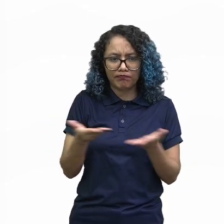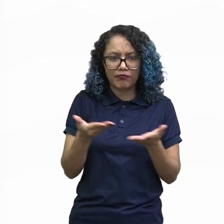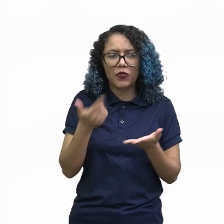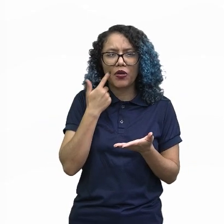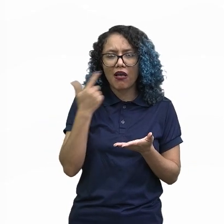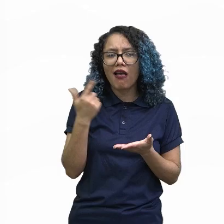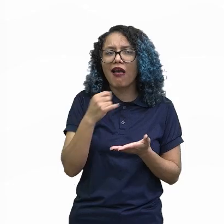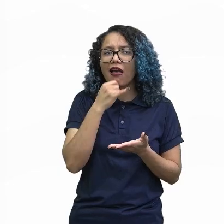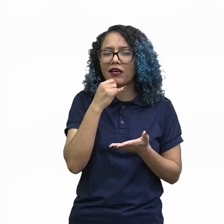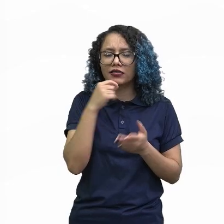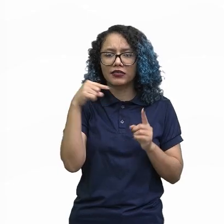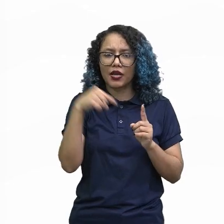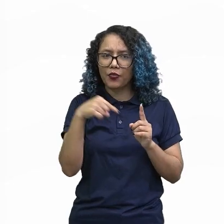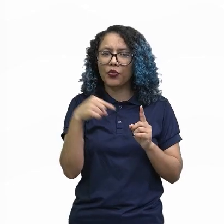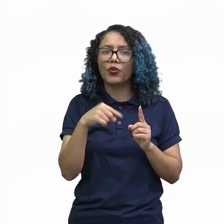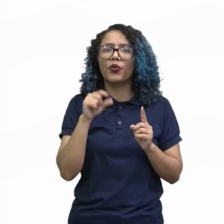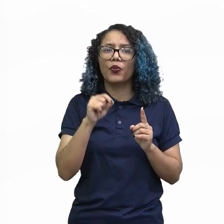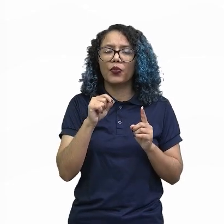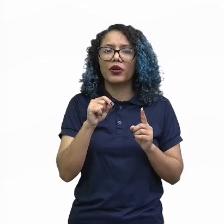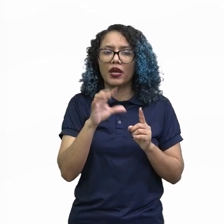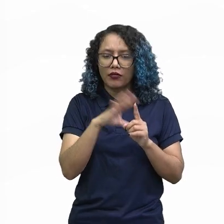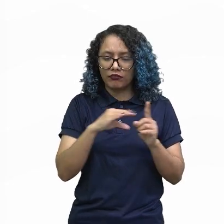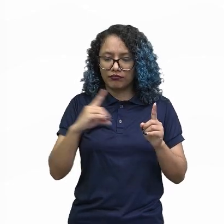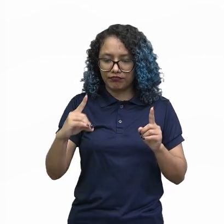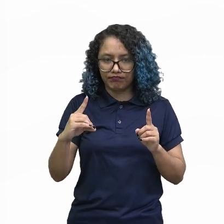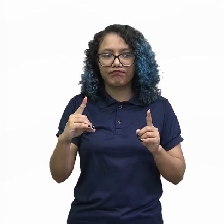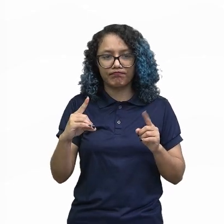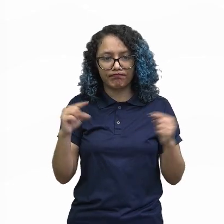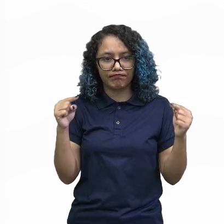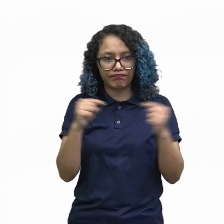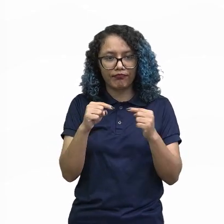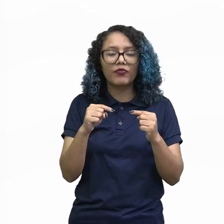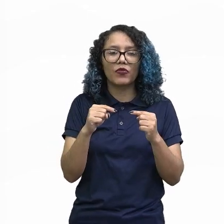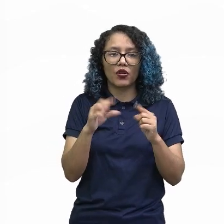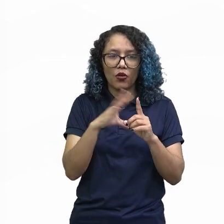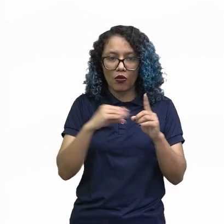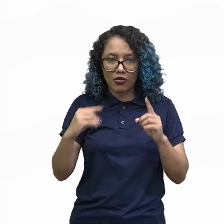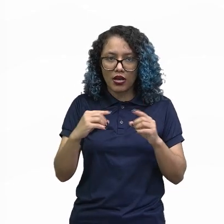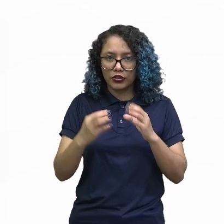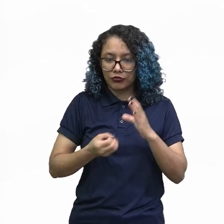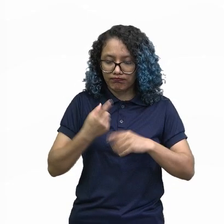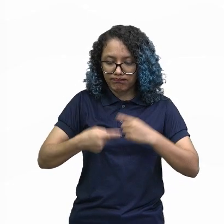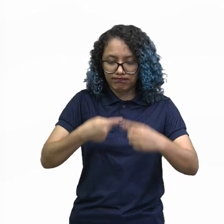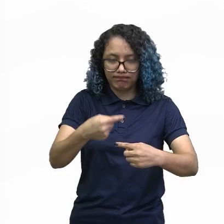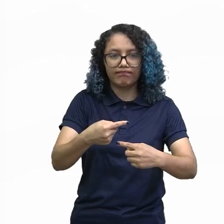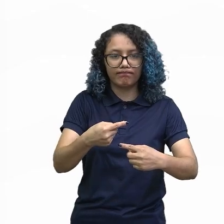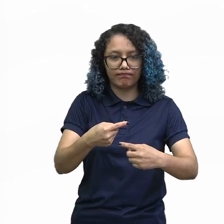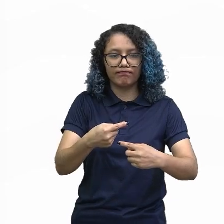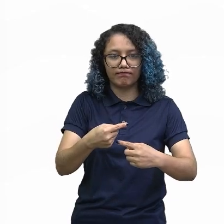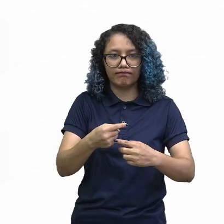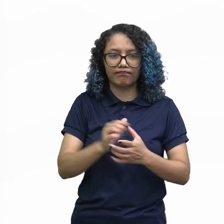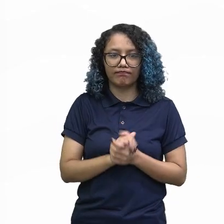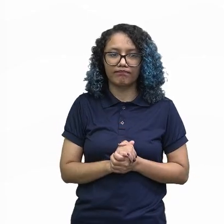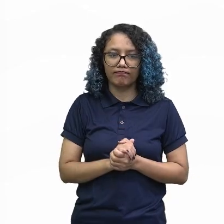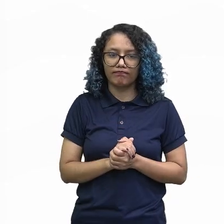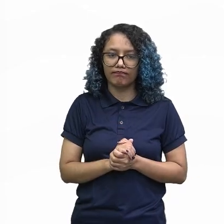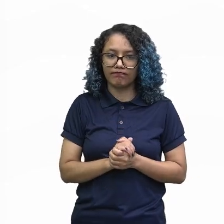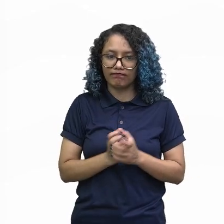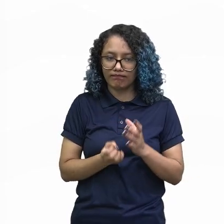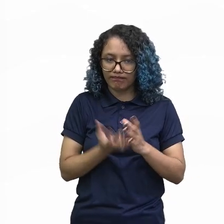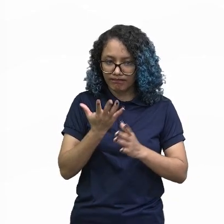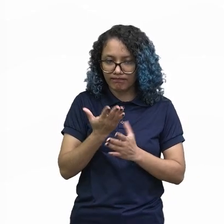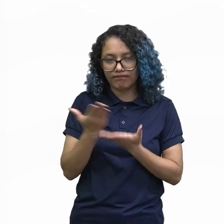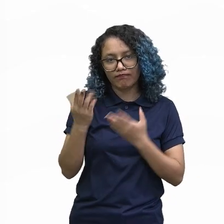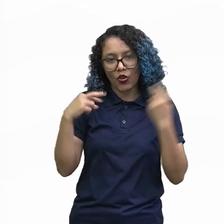é um exemplo bem clássico da clonagem reprodutiva, a clonagem que aconteceu lá, que originou a ovelha Dolly. Na